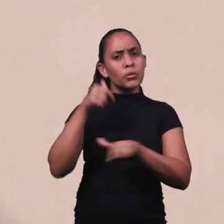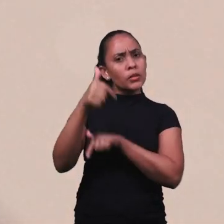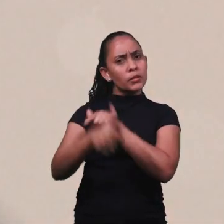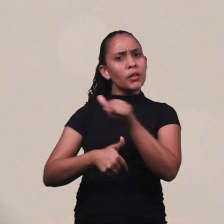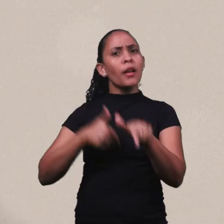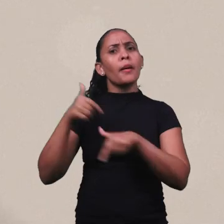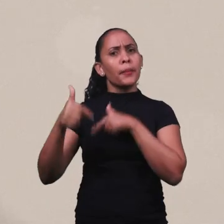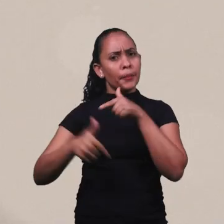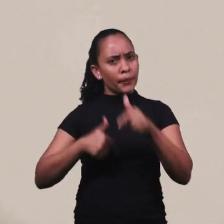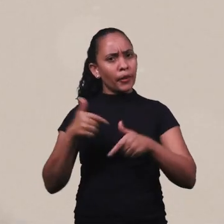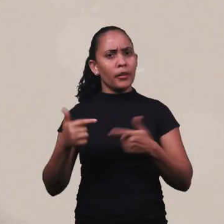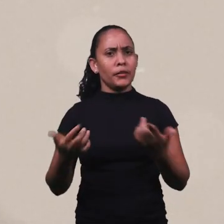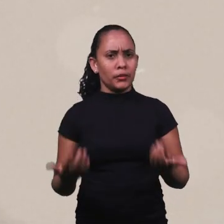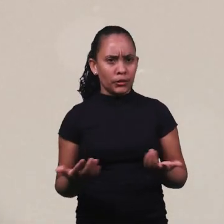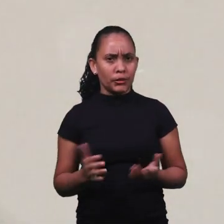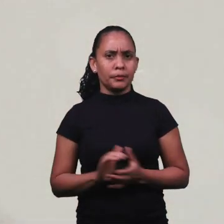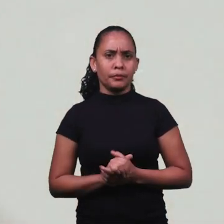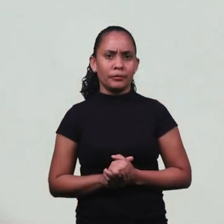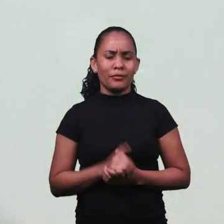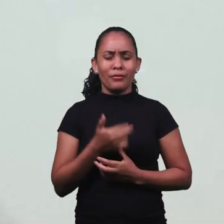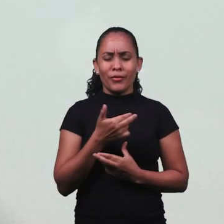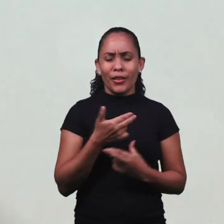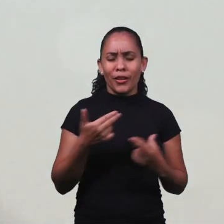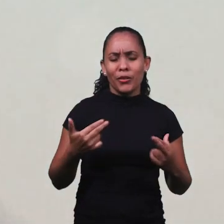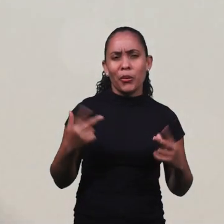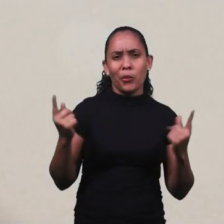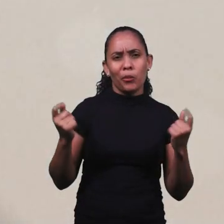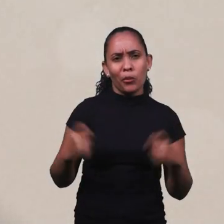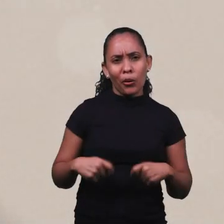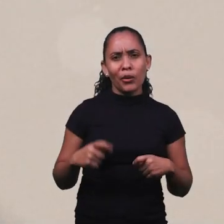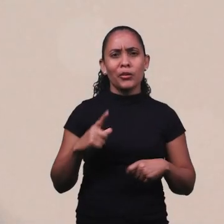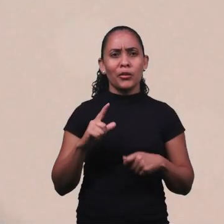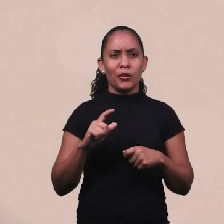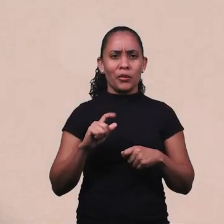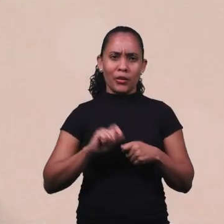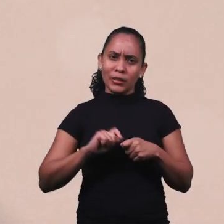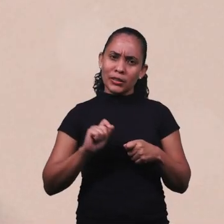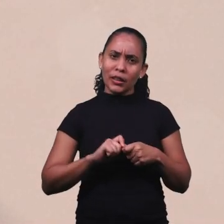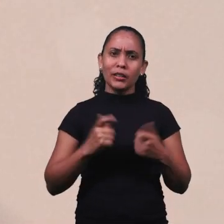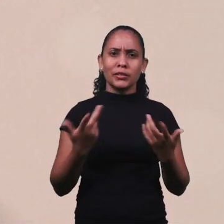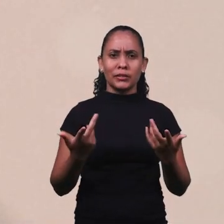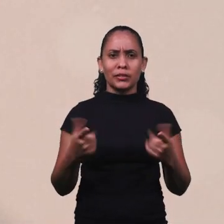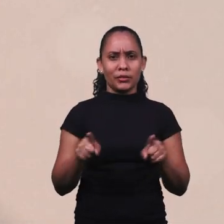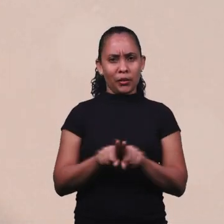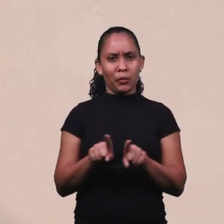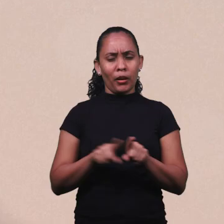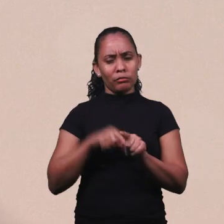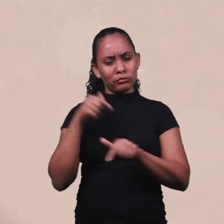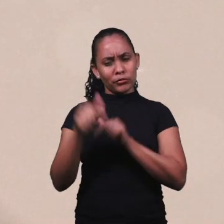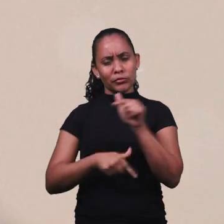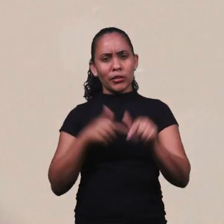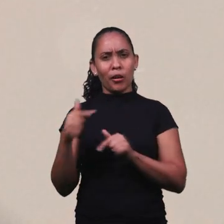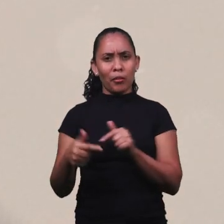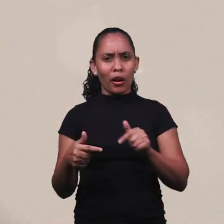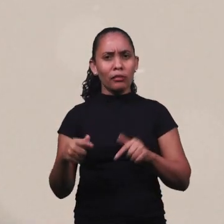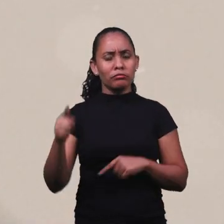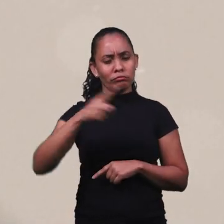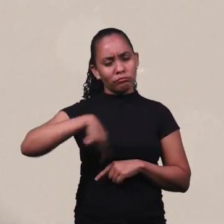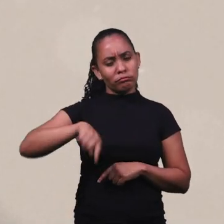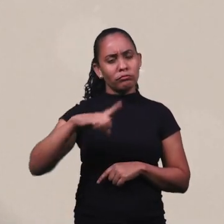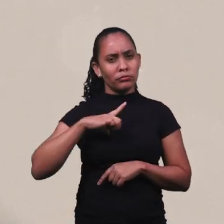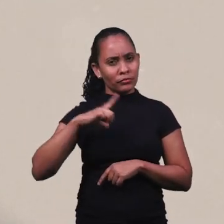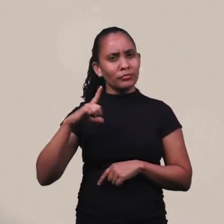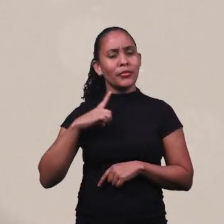nos trabalhos afins, porque há muitas coisas que eles podem fazer no nosso meio. Lembrando que aquilo que eles